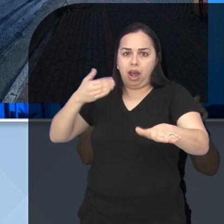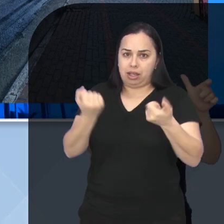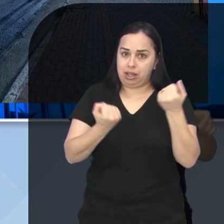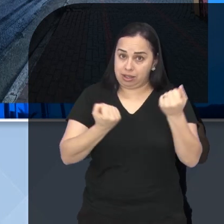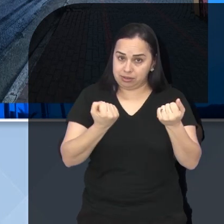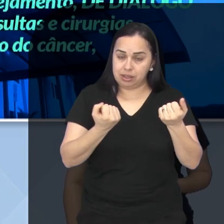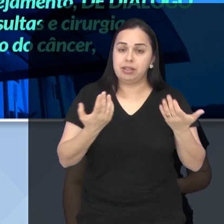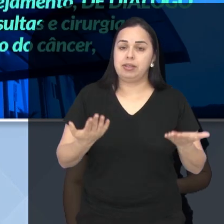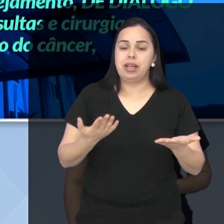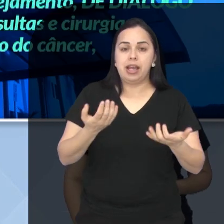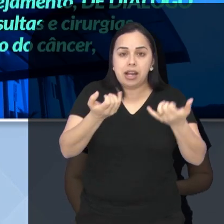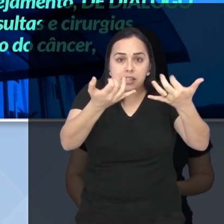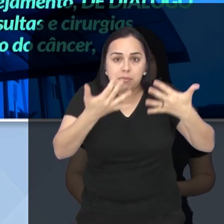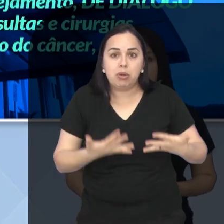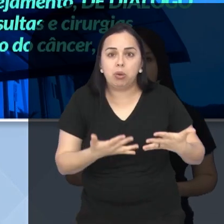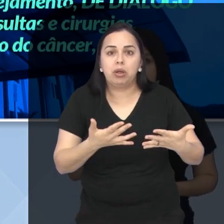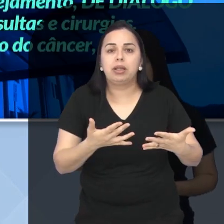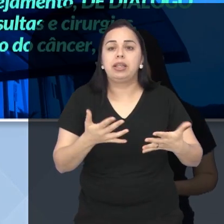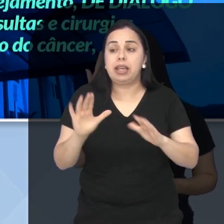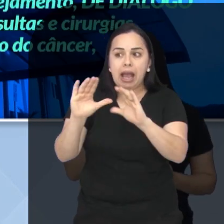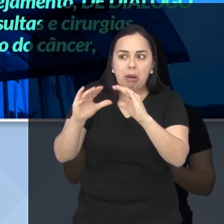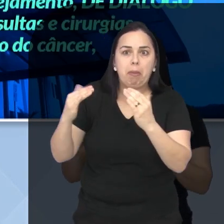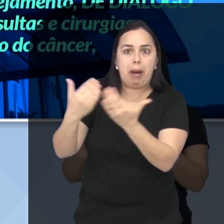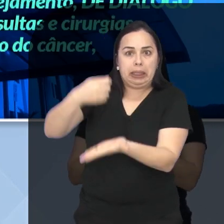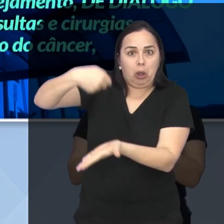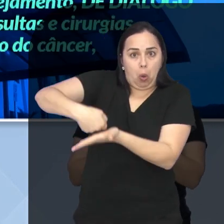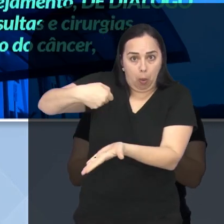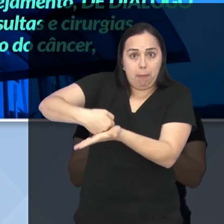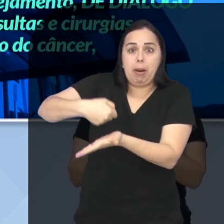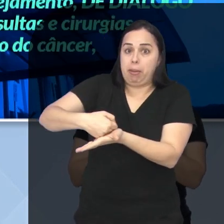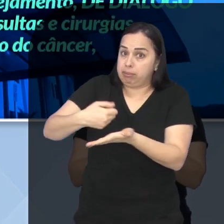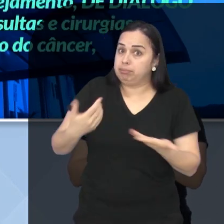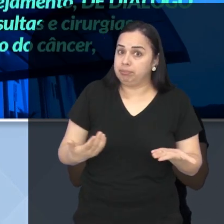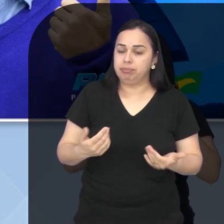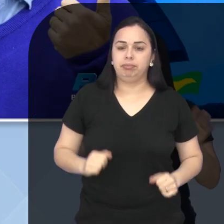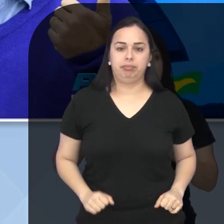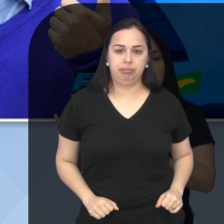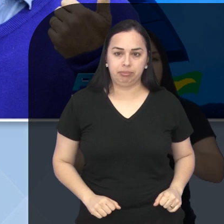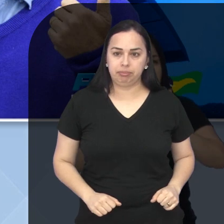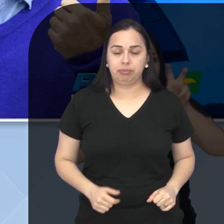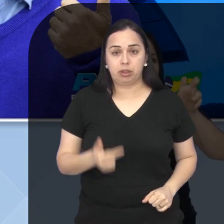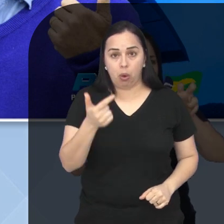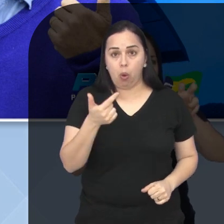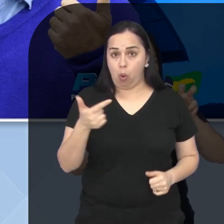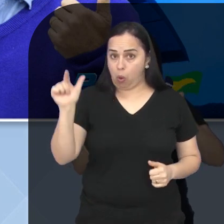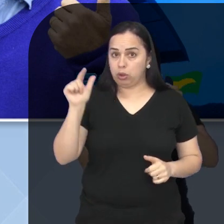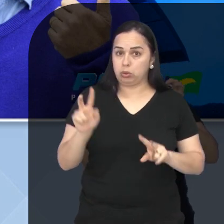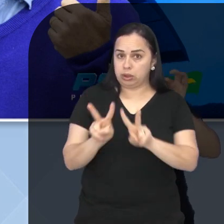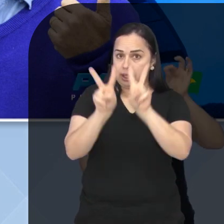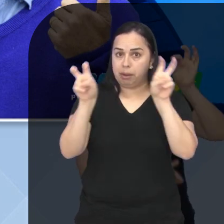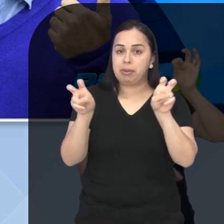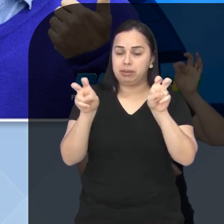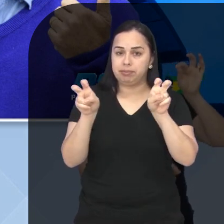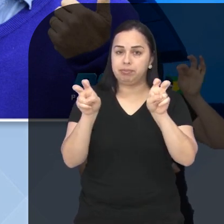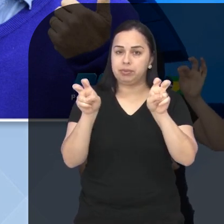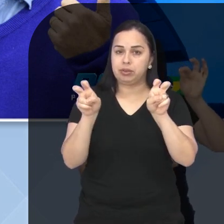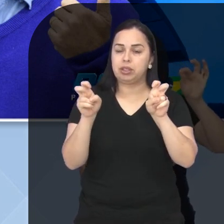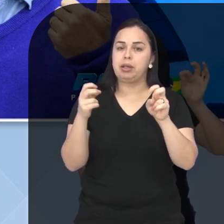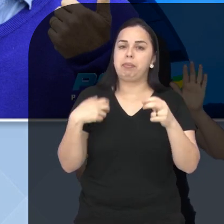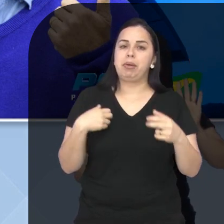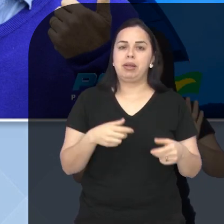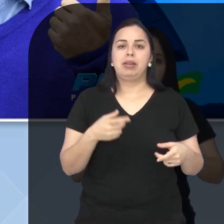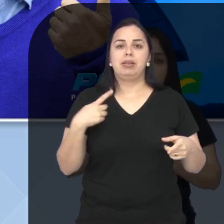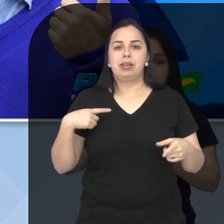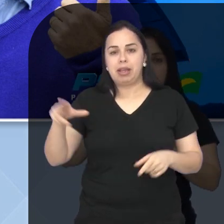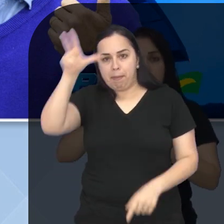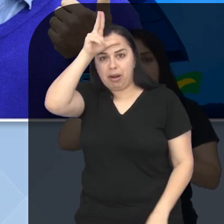dos moradores. Segundo o vereador, a comunidade tem cobrado melhorias. Outro ponto defendido pelo parlamentar foi o